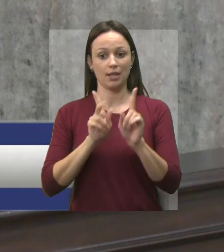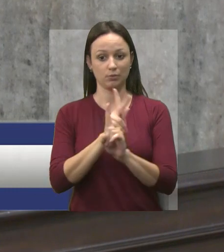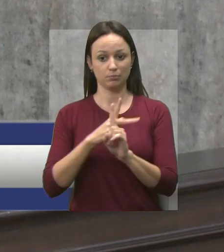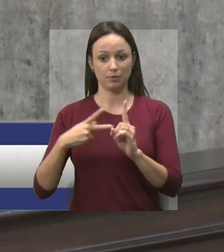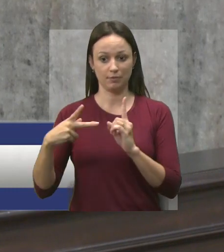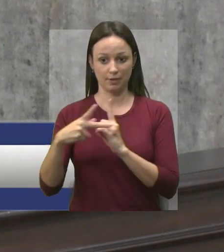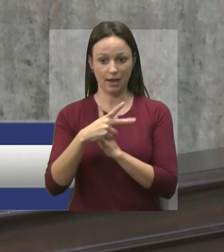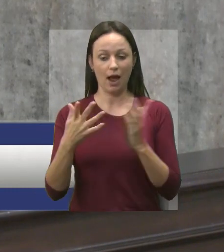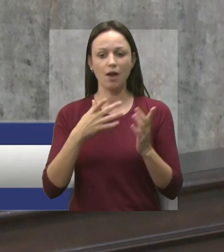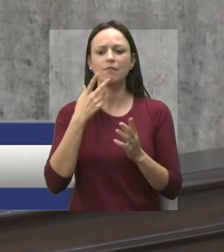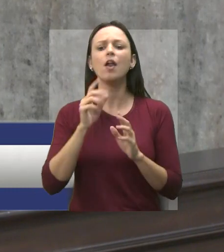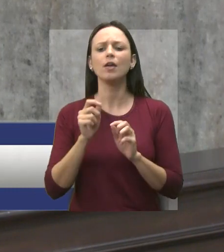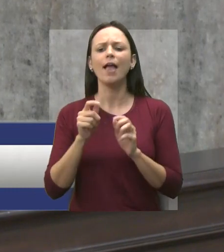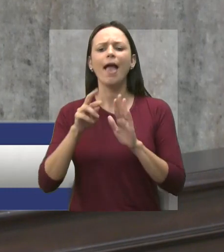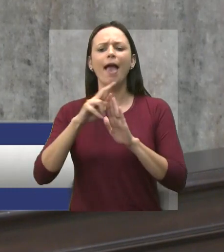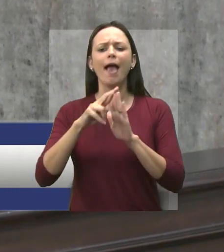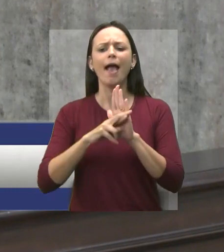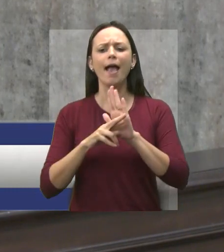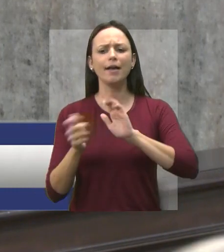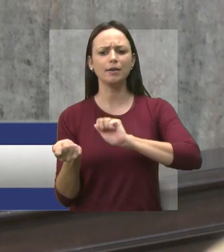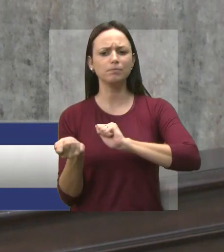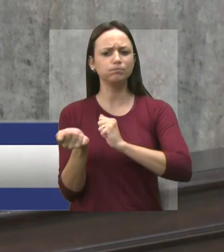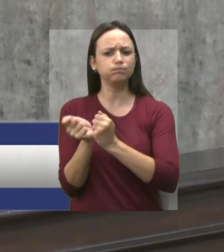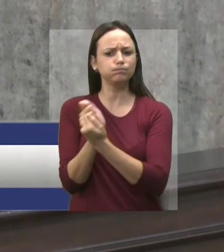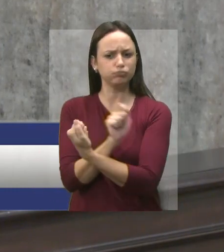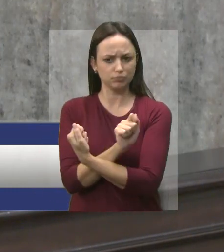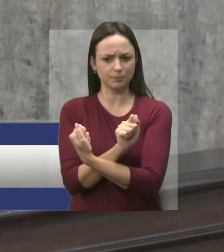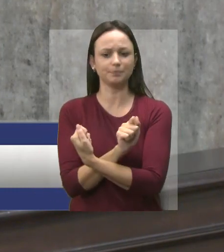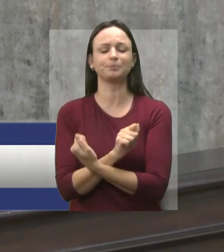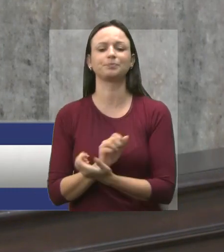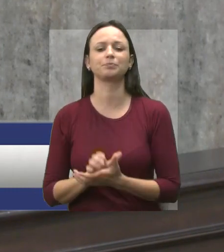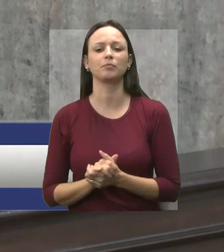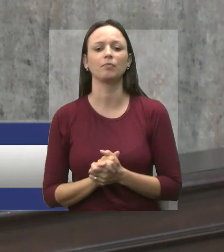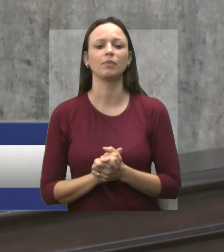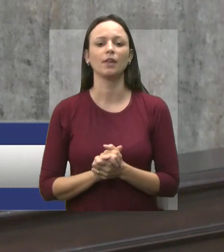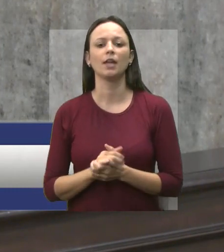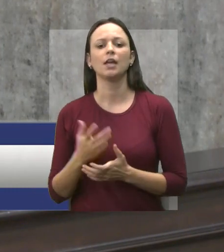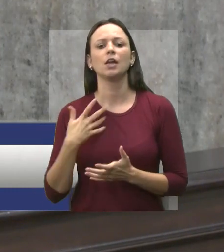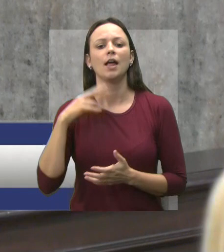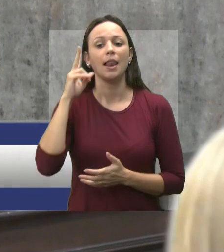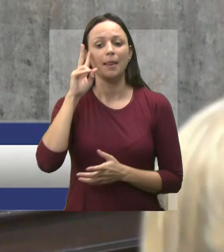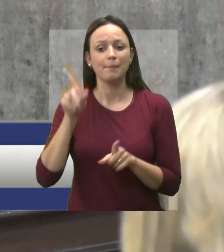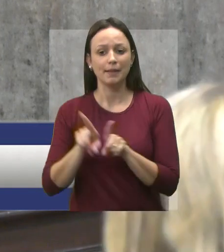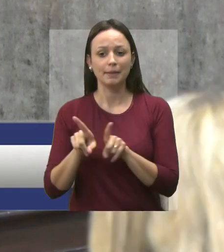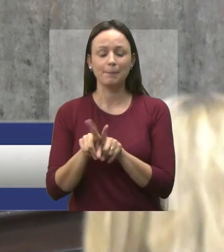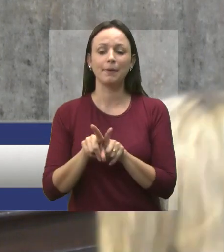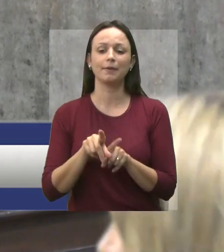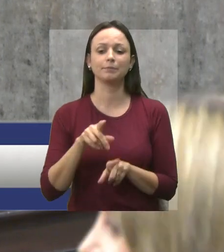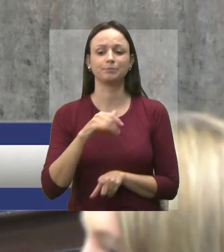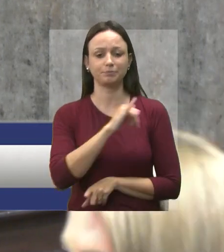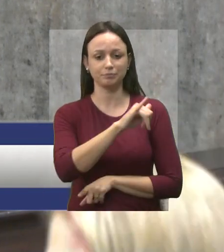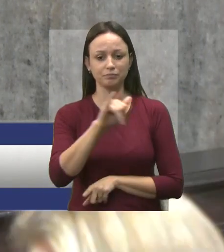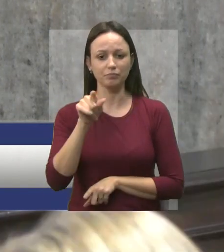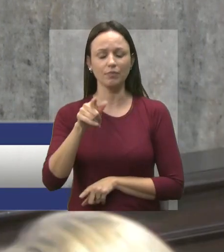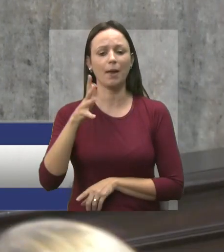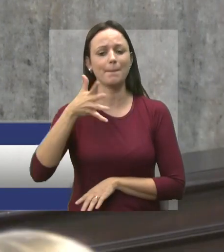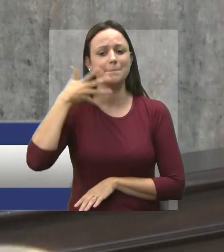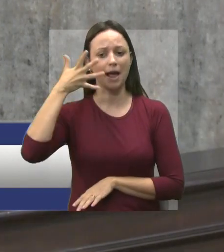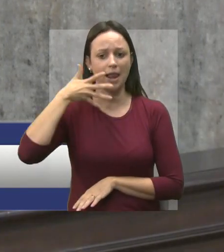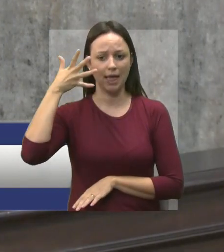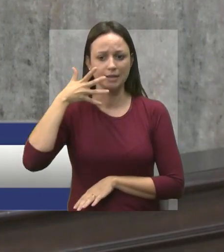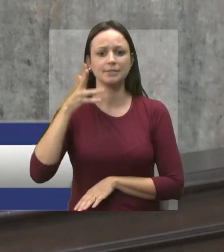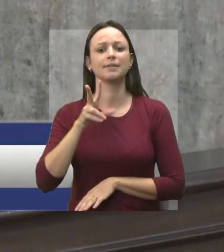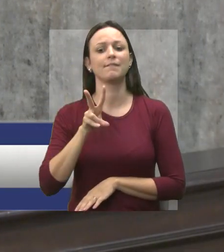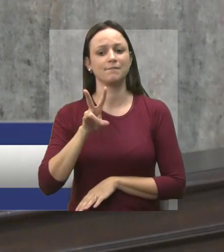regras de transição. Eu quero lembrar o pessoal também que esta palestra será